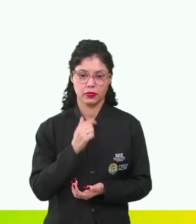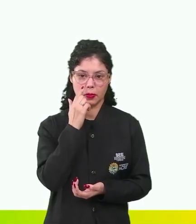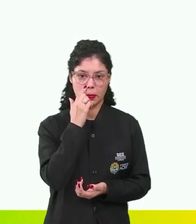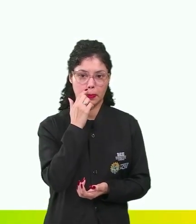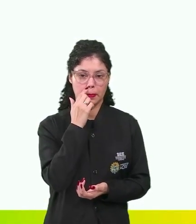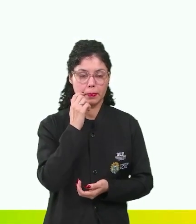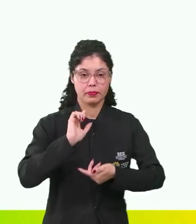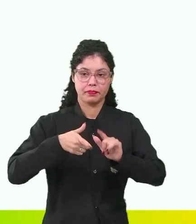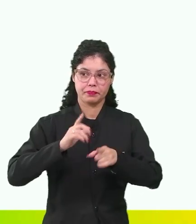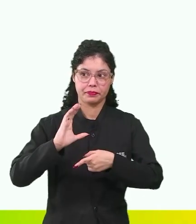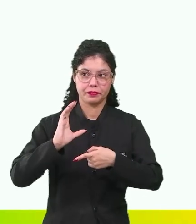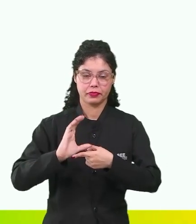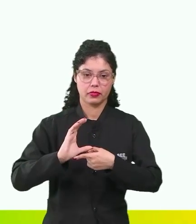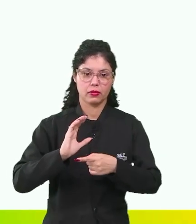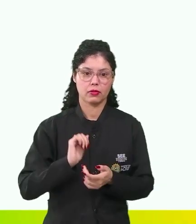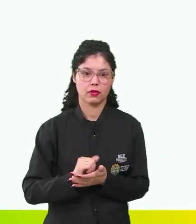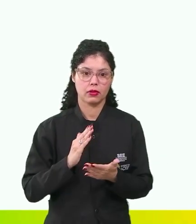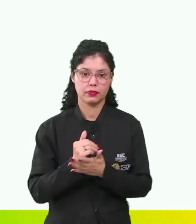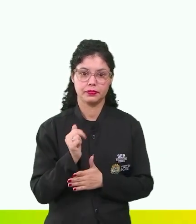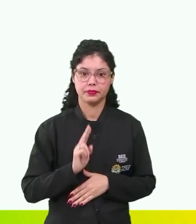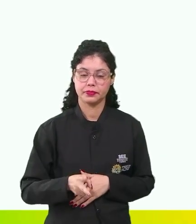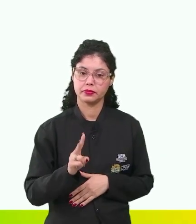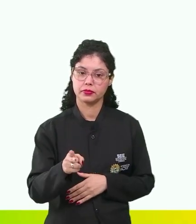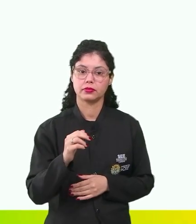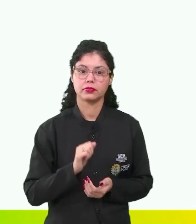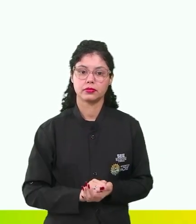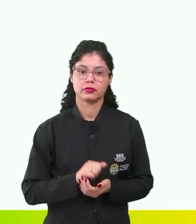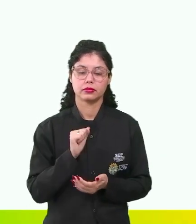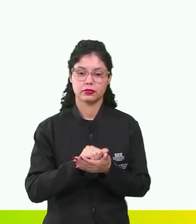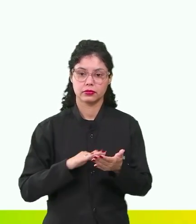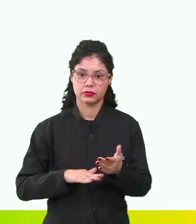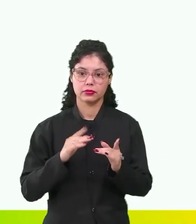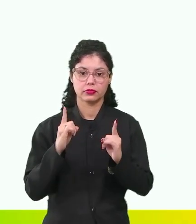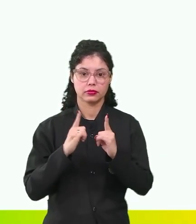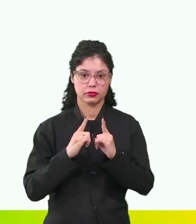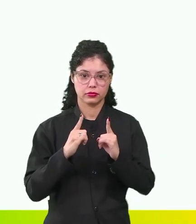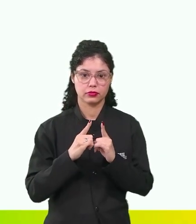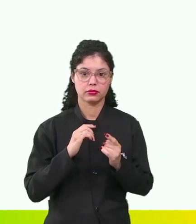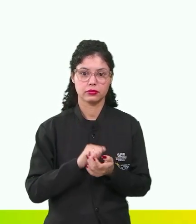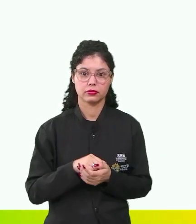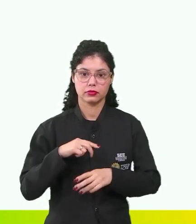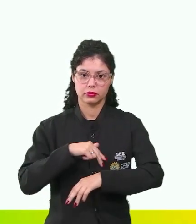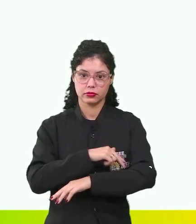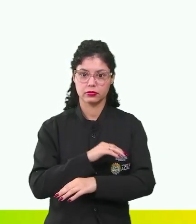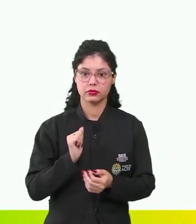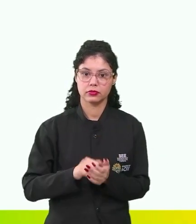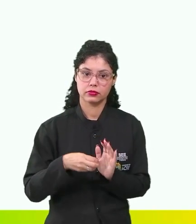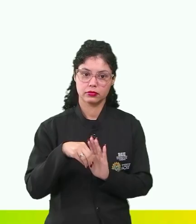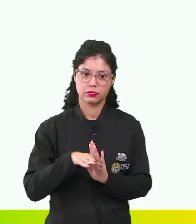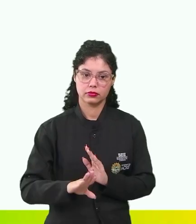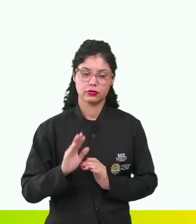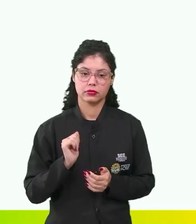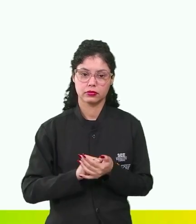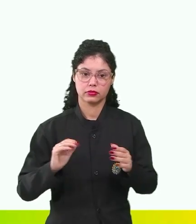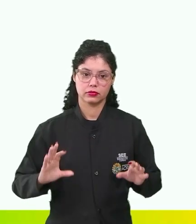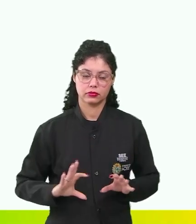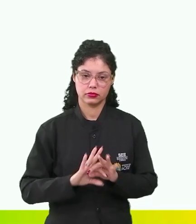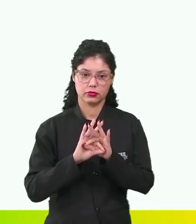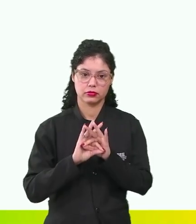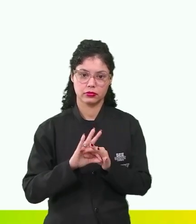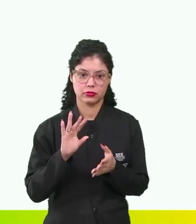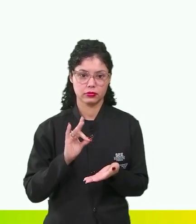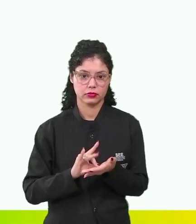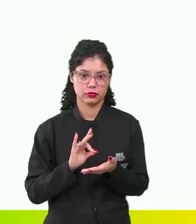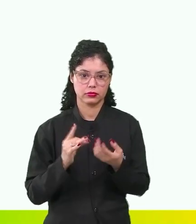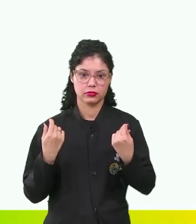Olha aí, a letra C. A busca incessante por bens, serviços, ditados aí pela moda, pela mídia, sem